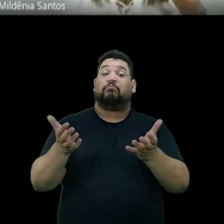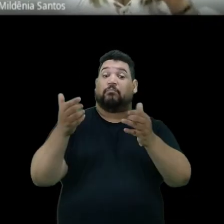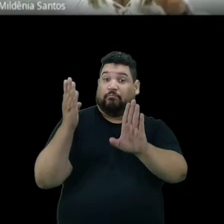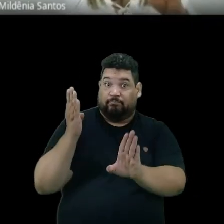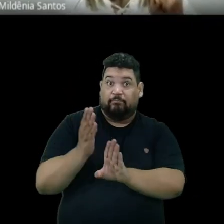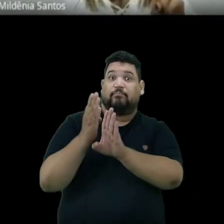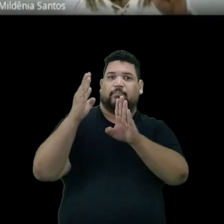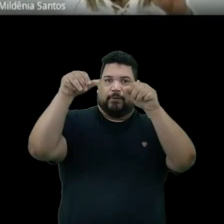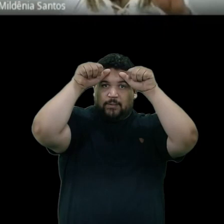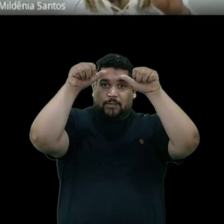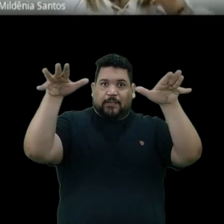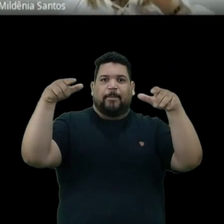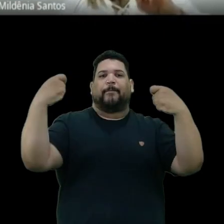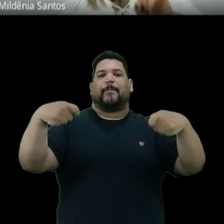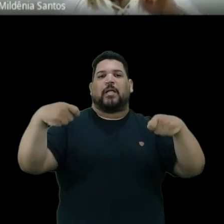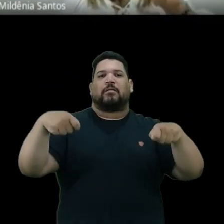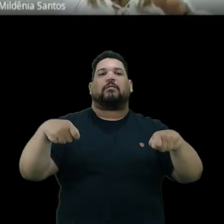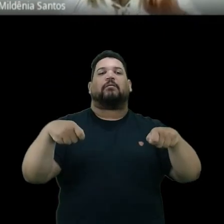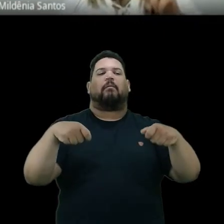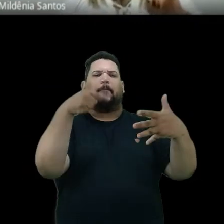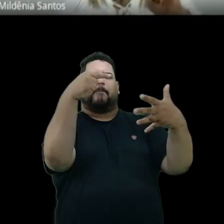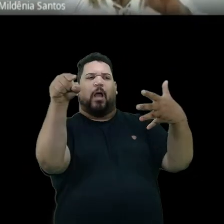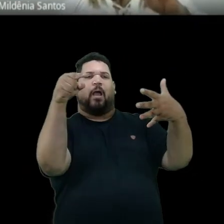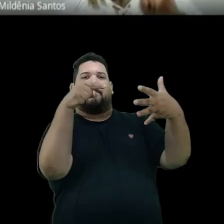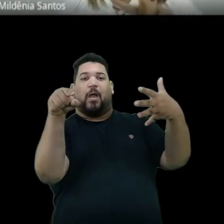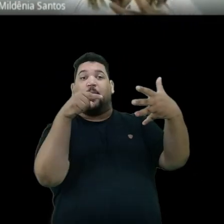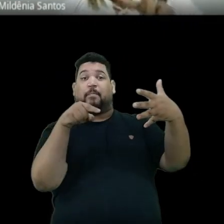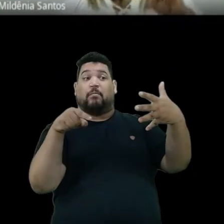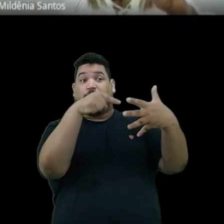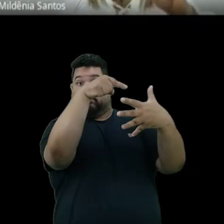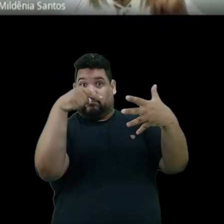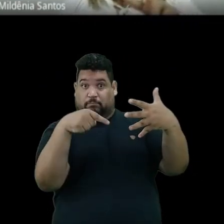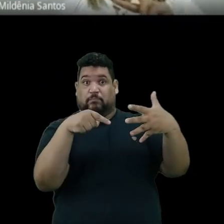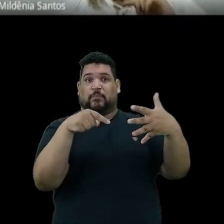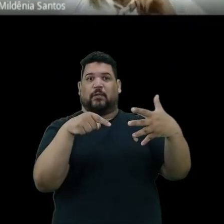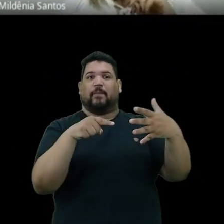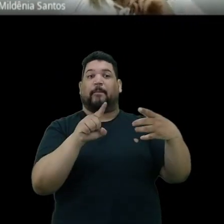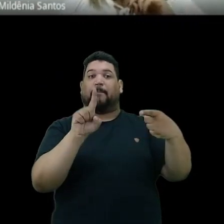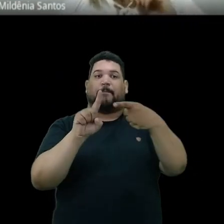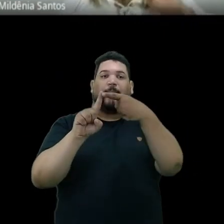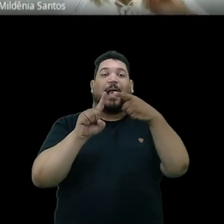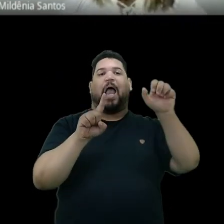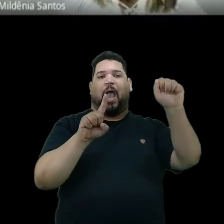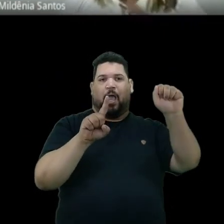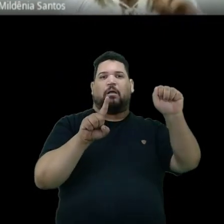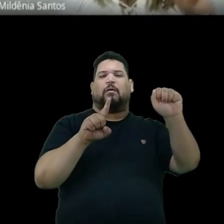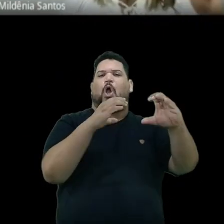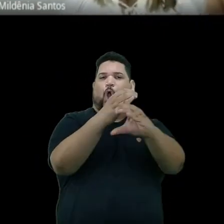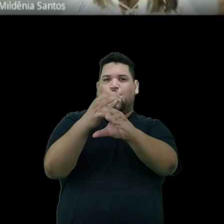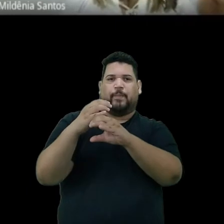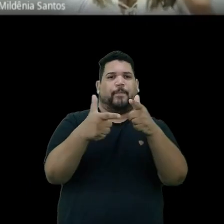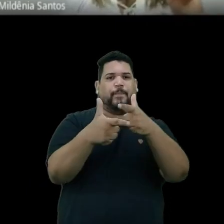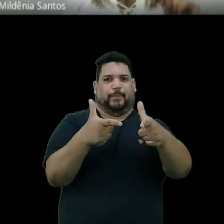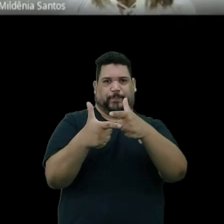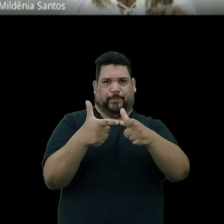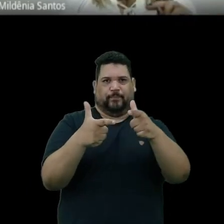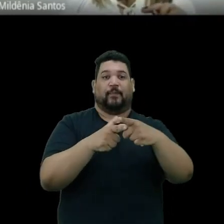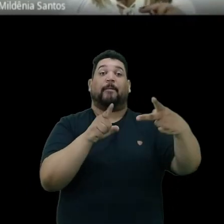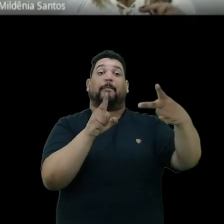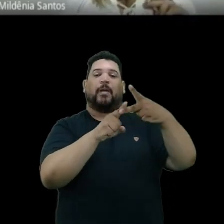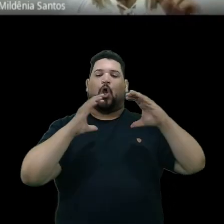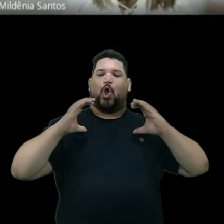ter, respondendo esses dois critérios. Critério A, déficit de comunicação. Critério B, comportamentos repetitivos